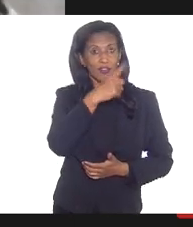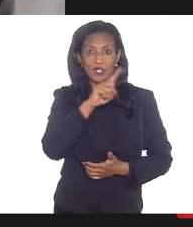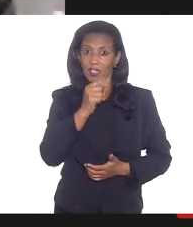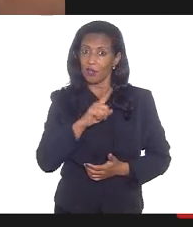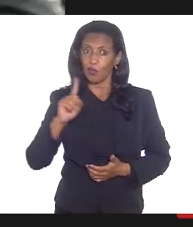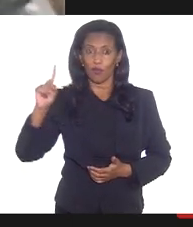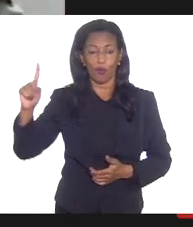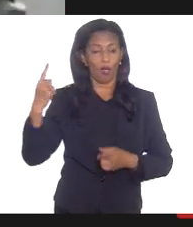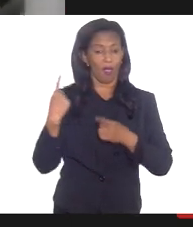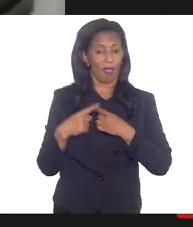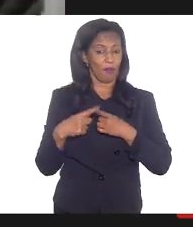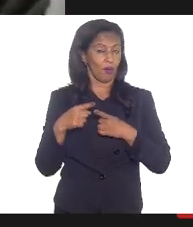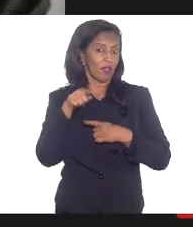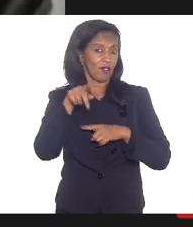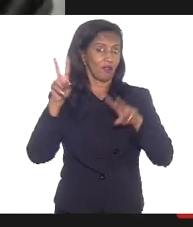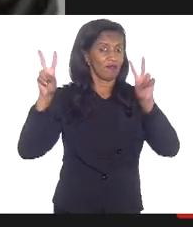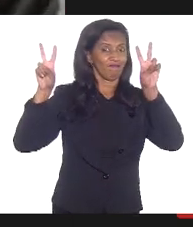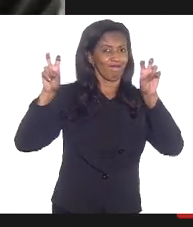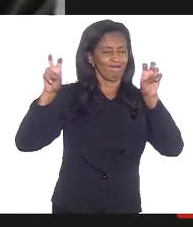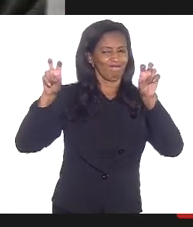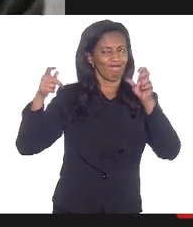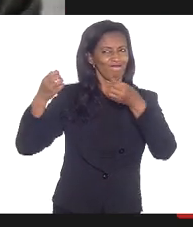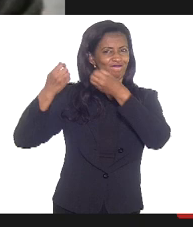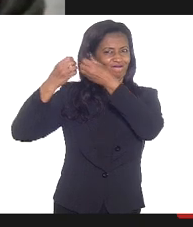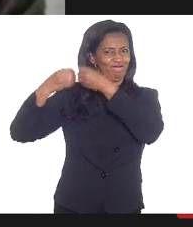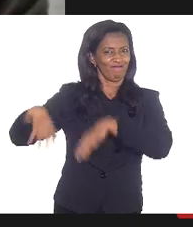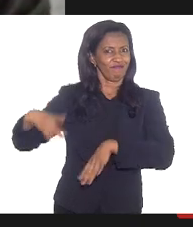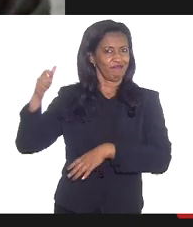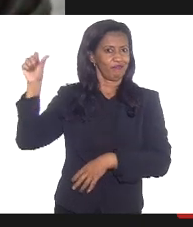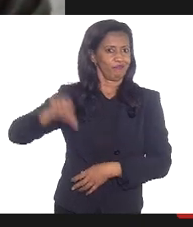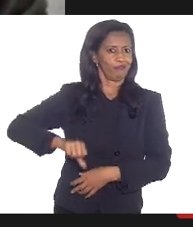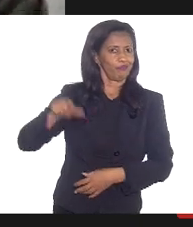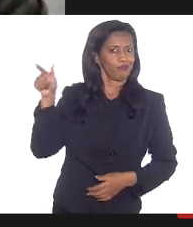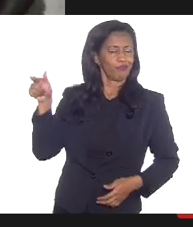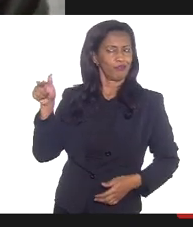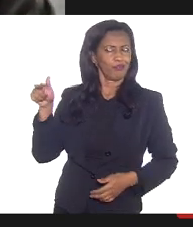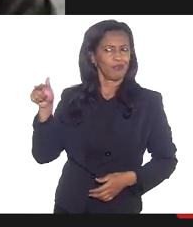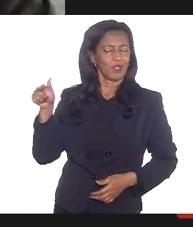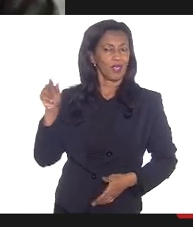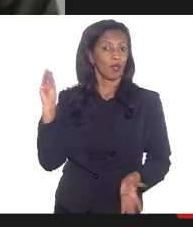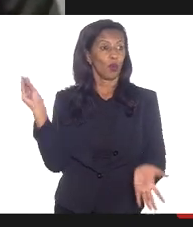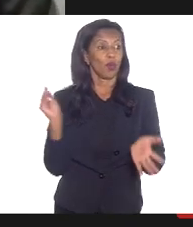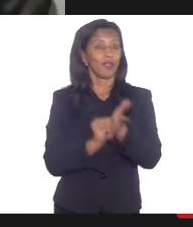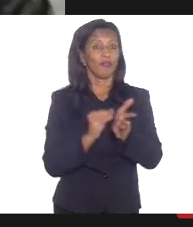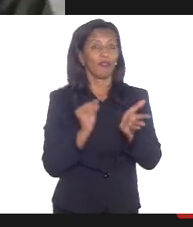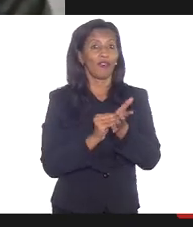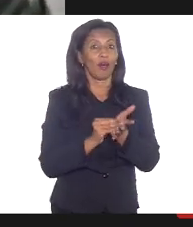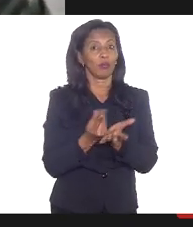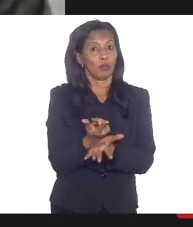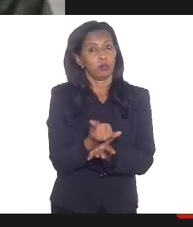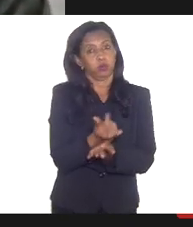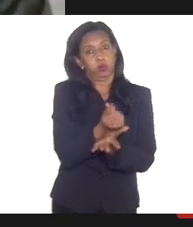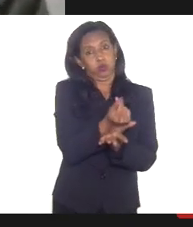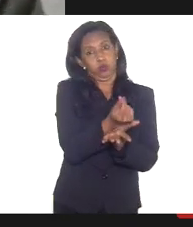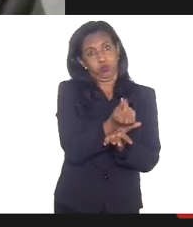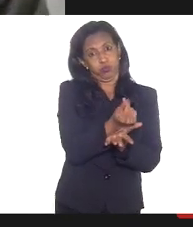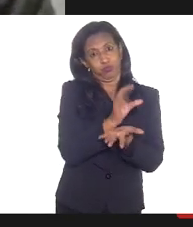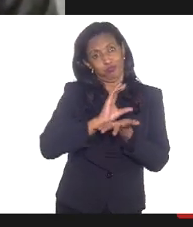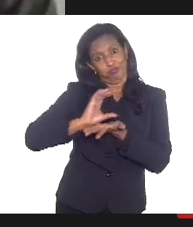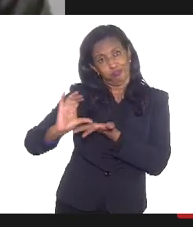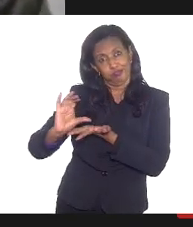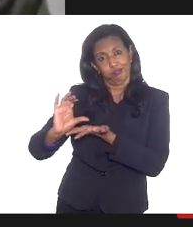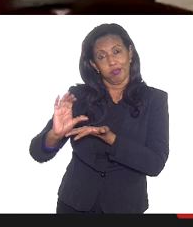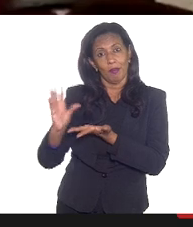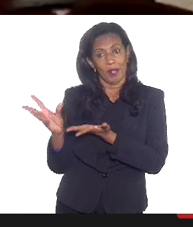você, digamos, é um fracassado. Então, assim, o que nos falta? Recursos. Nos falta recursos para que